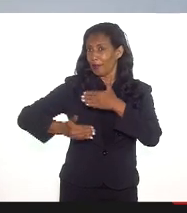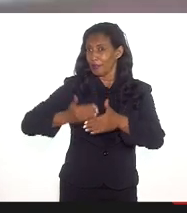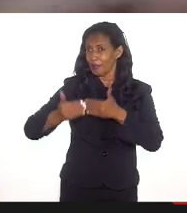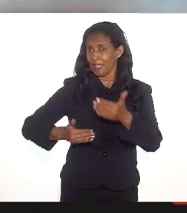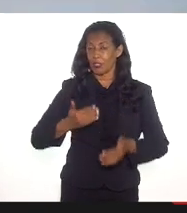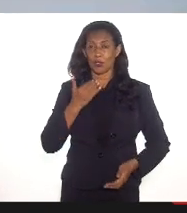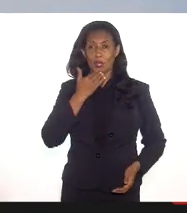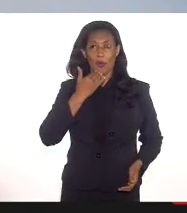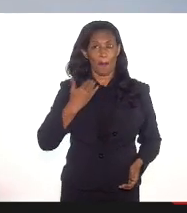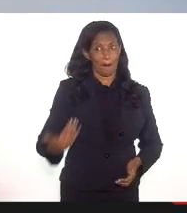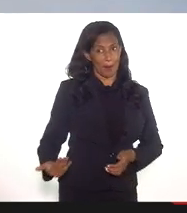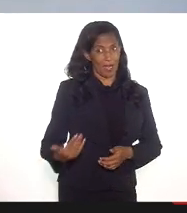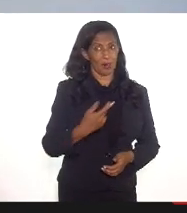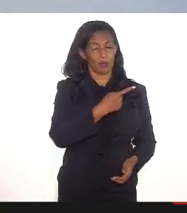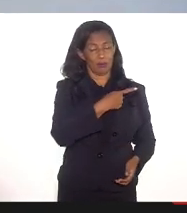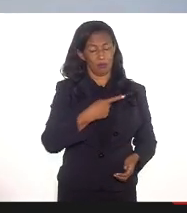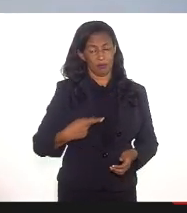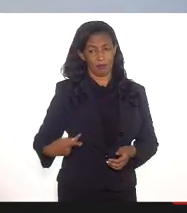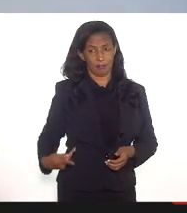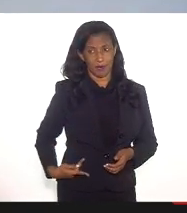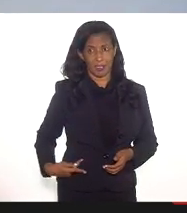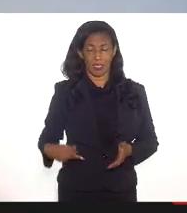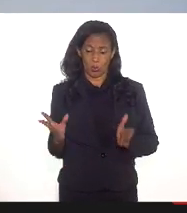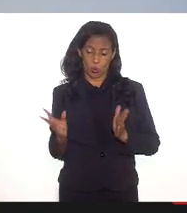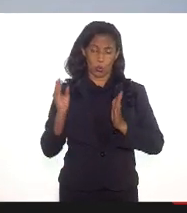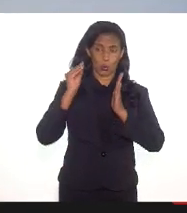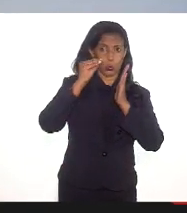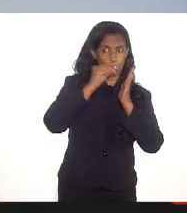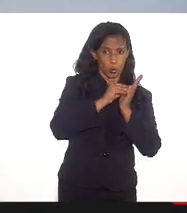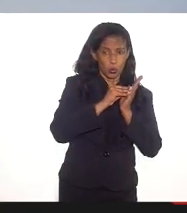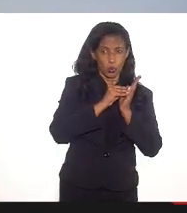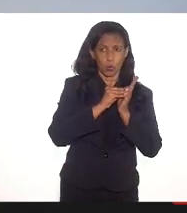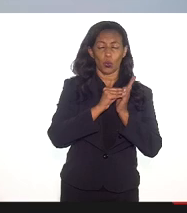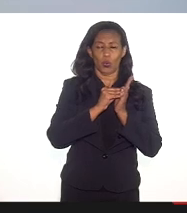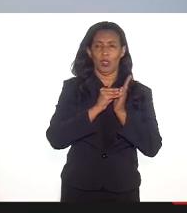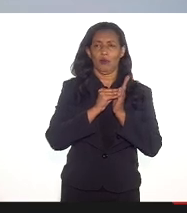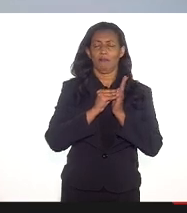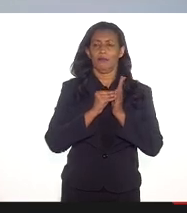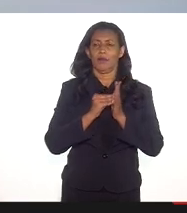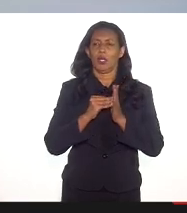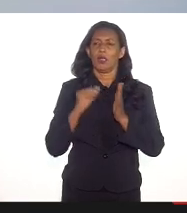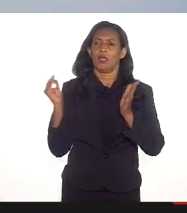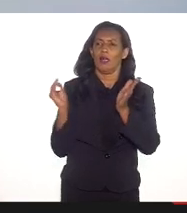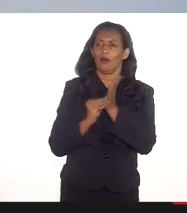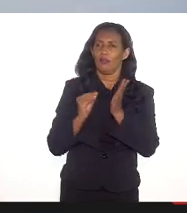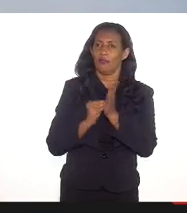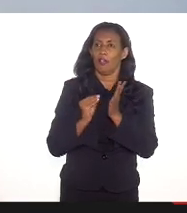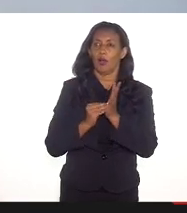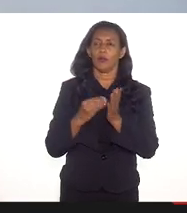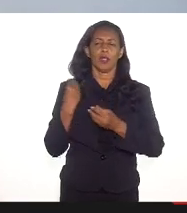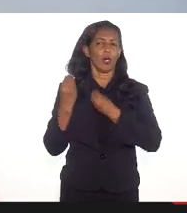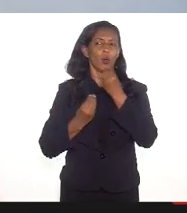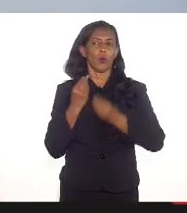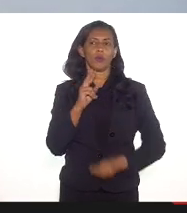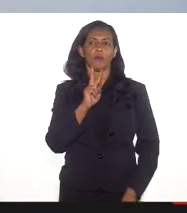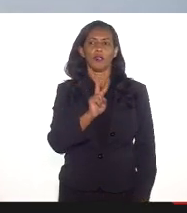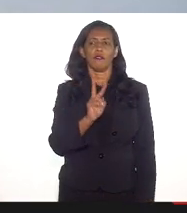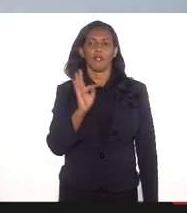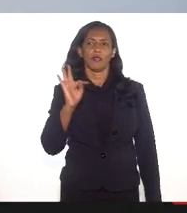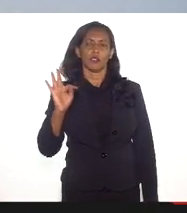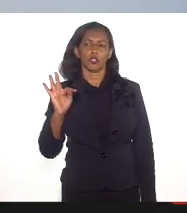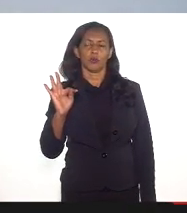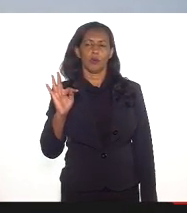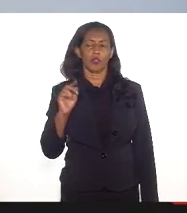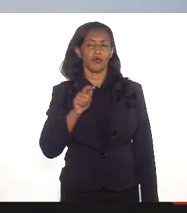gente poder incluir o subsequente tanto no desenho do hipossuficiência, como a questão do vale-transporte, que